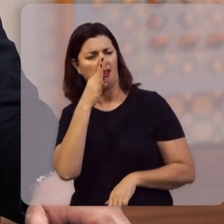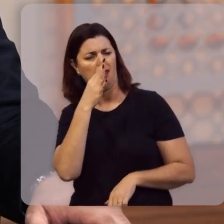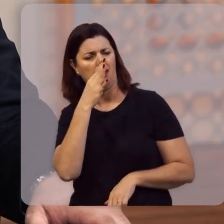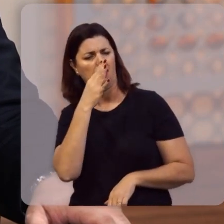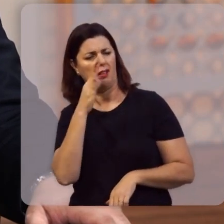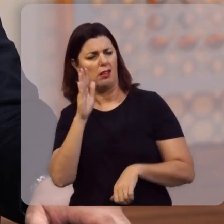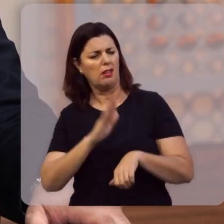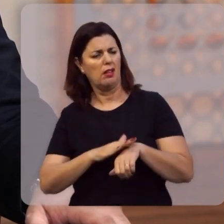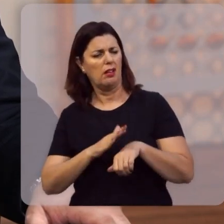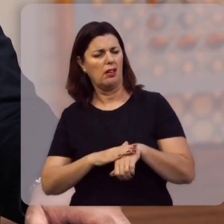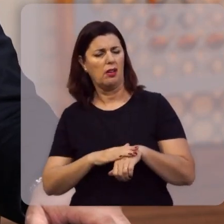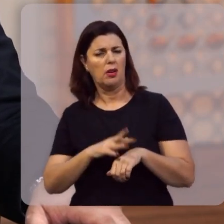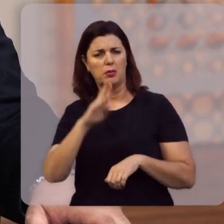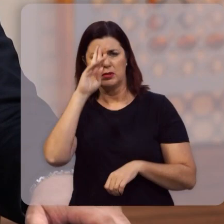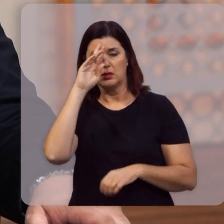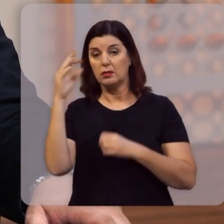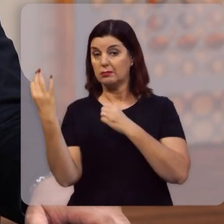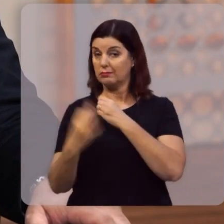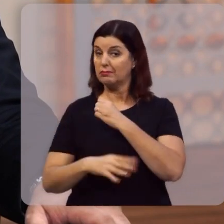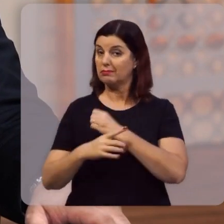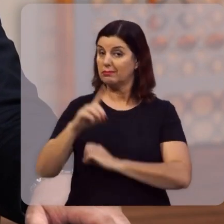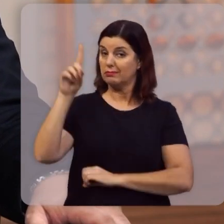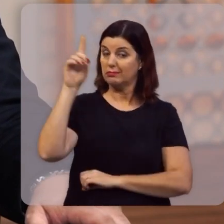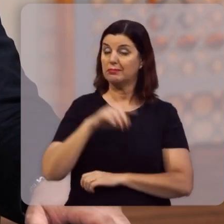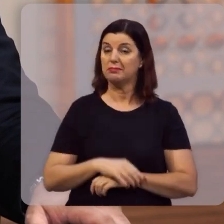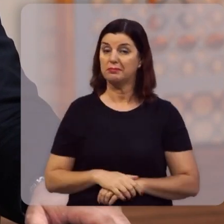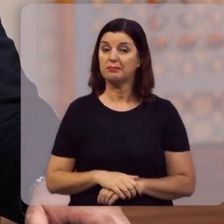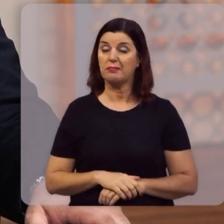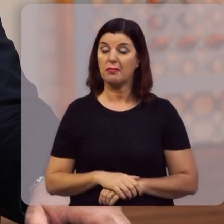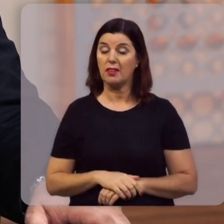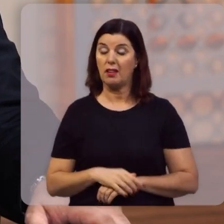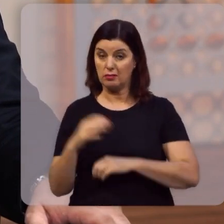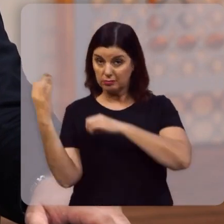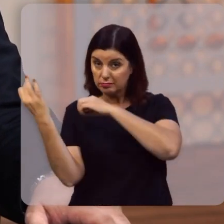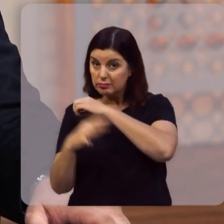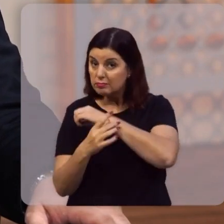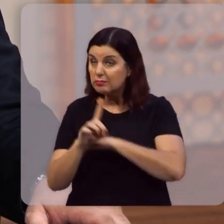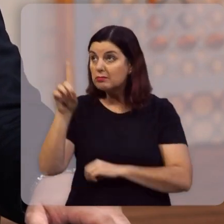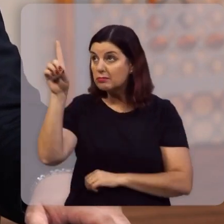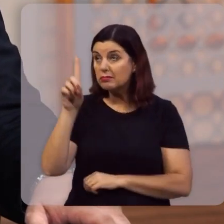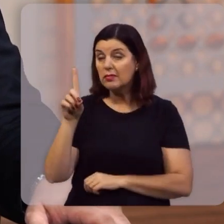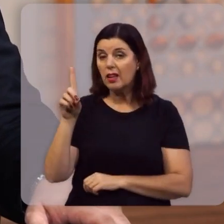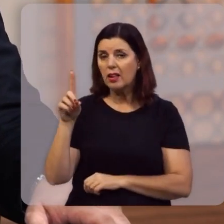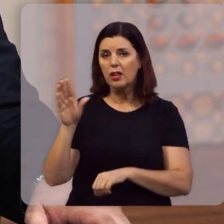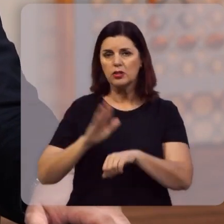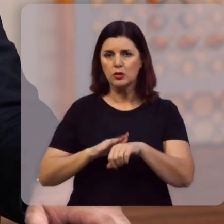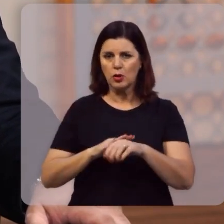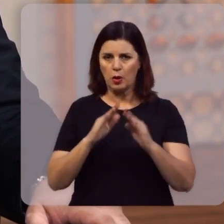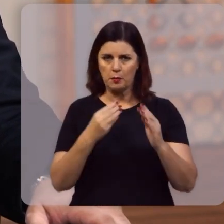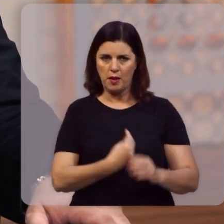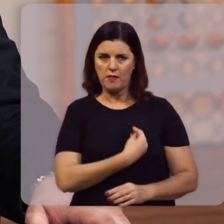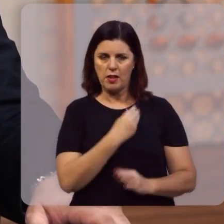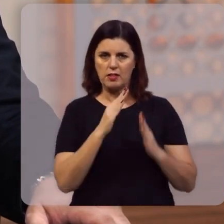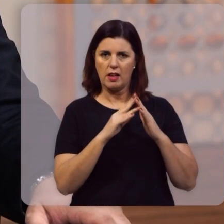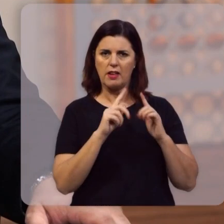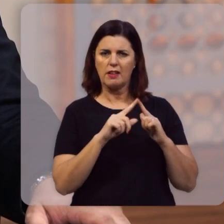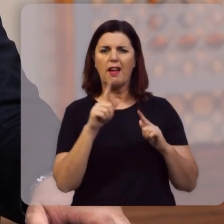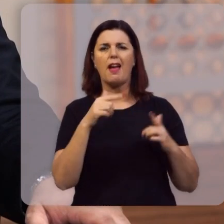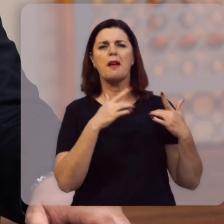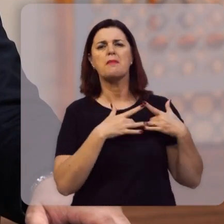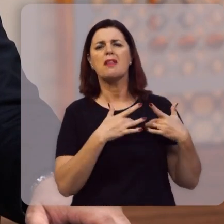sobre si a mão disciplinadora do Senhor. E a mão disciplinadora do Senhor sobre a vida da igreja